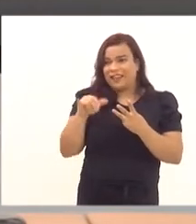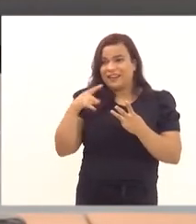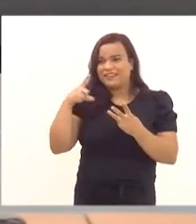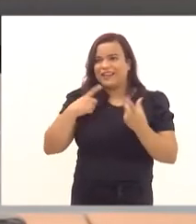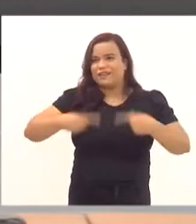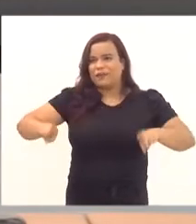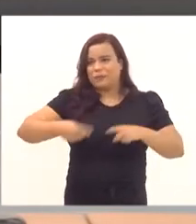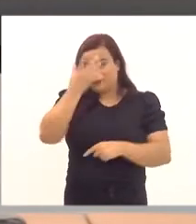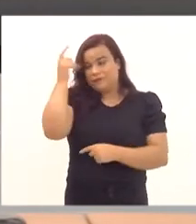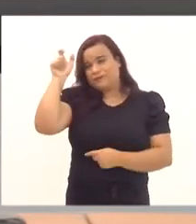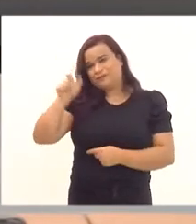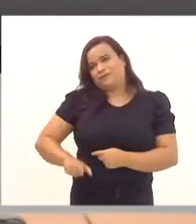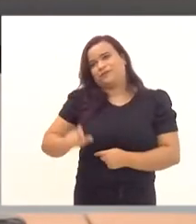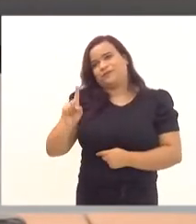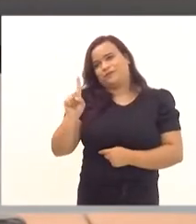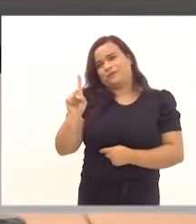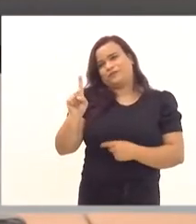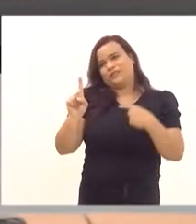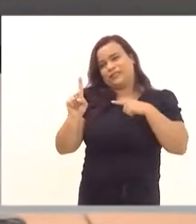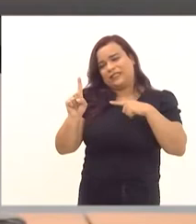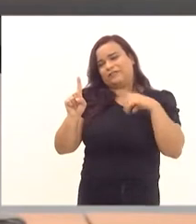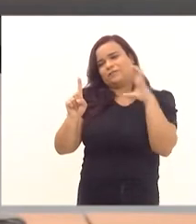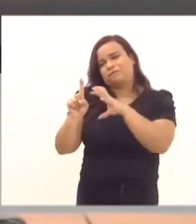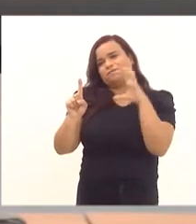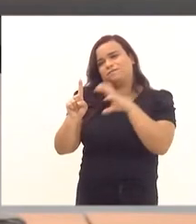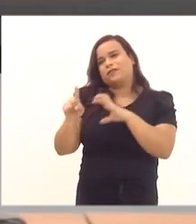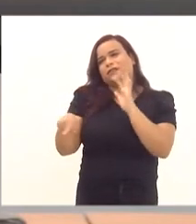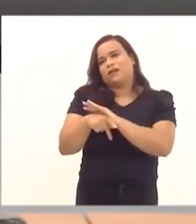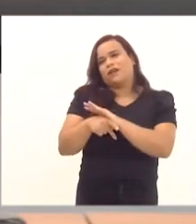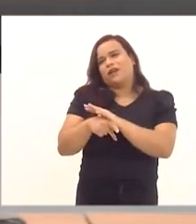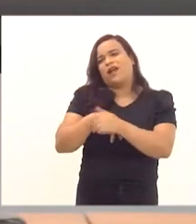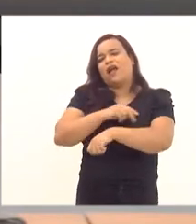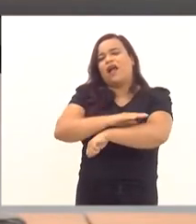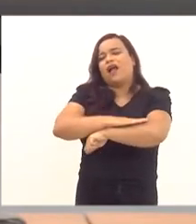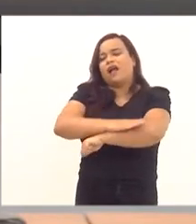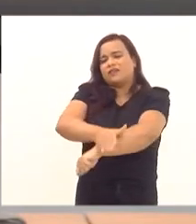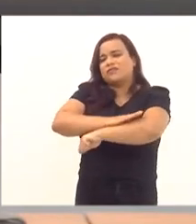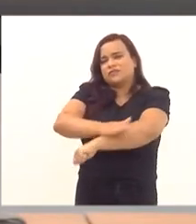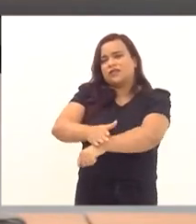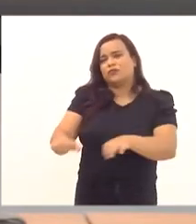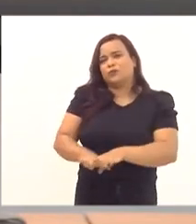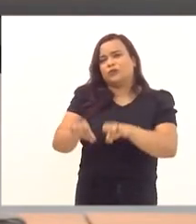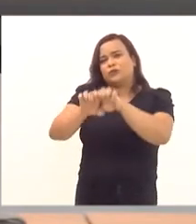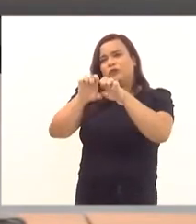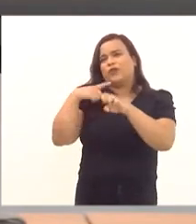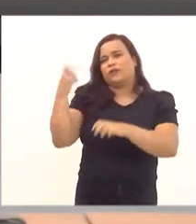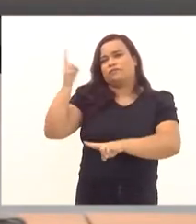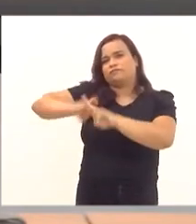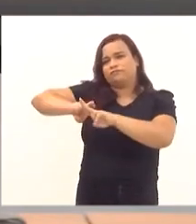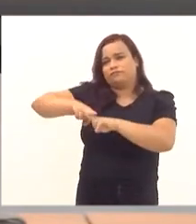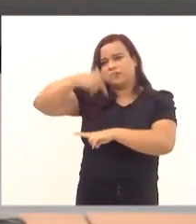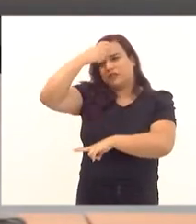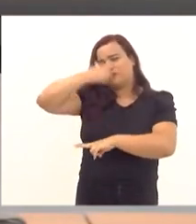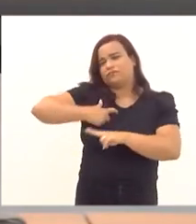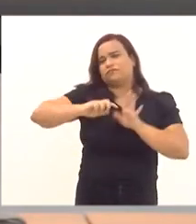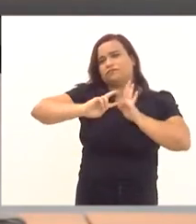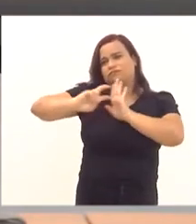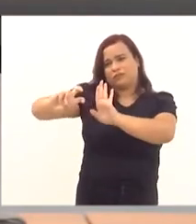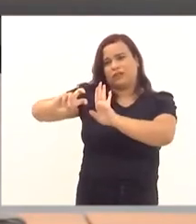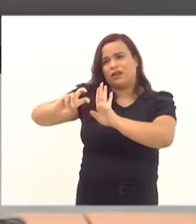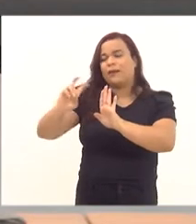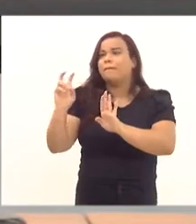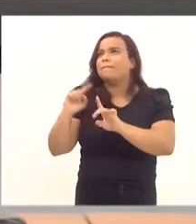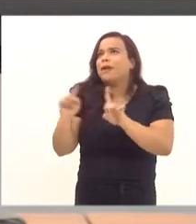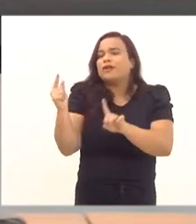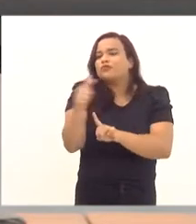né é afetados por esse racismo estrutural é preso por reconhecimento facial sem